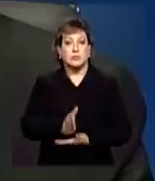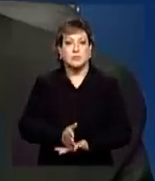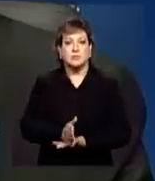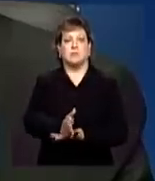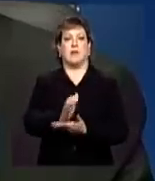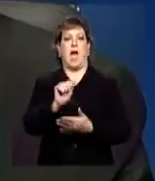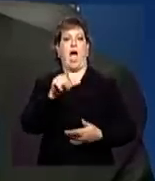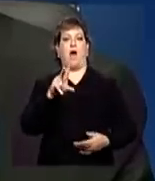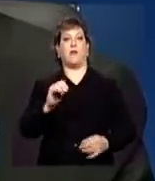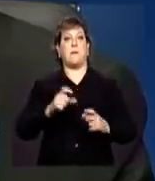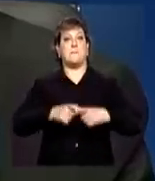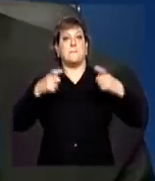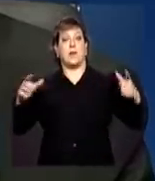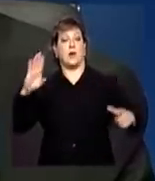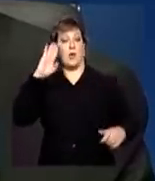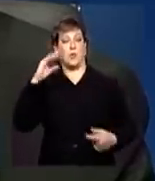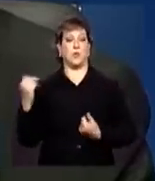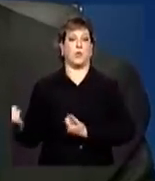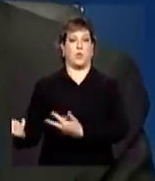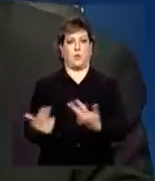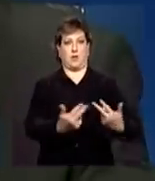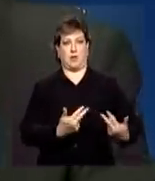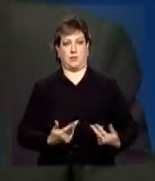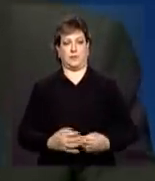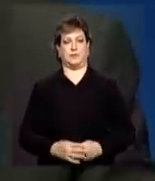do objetivo comum.